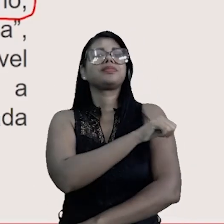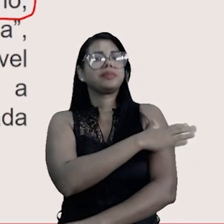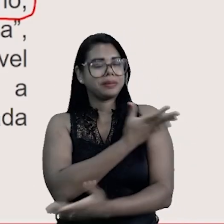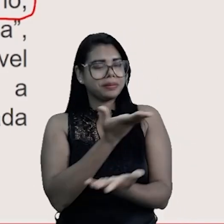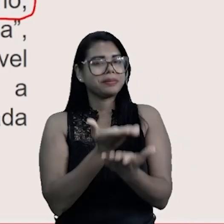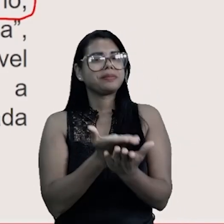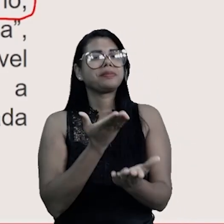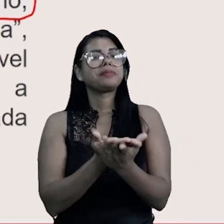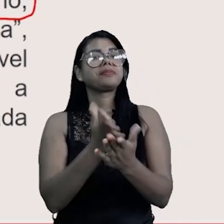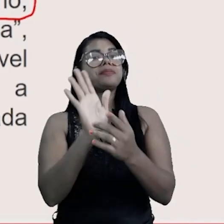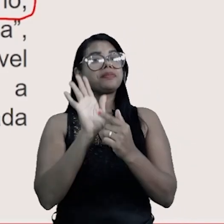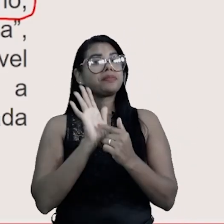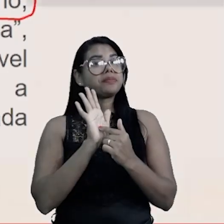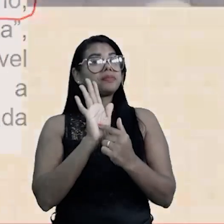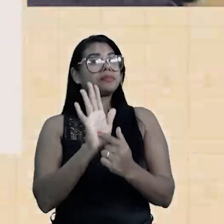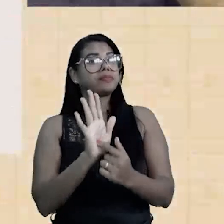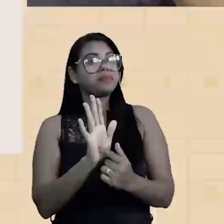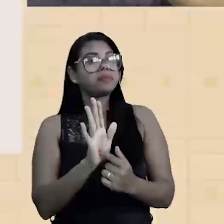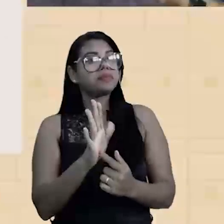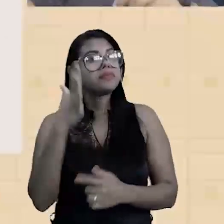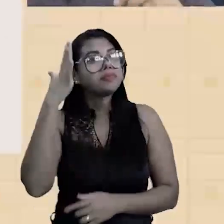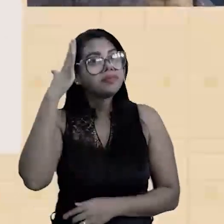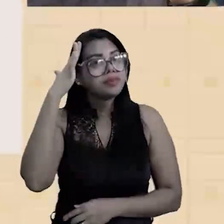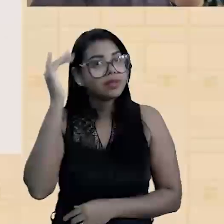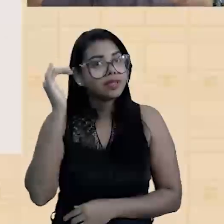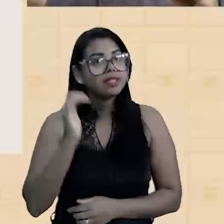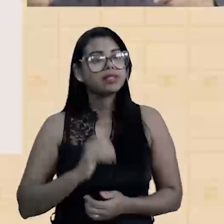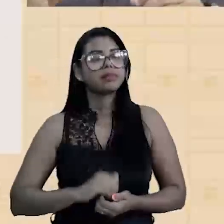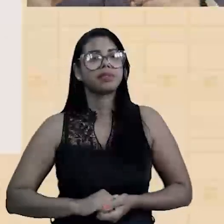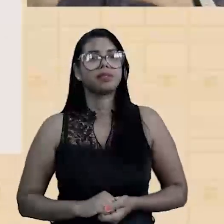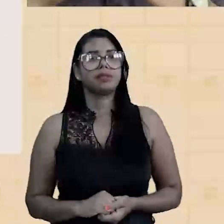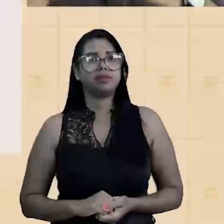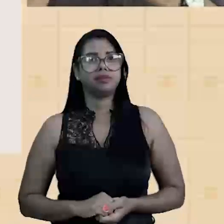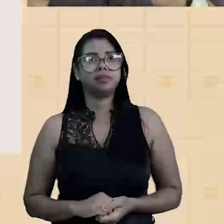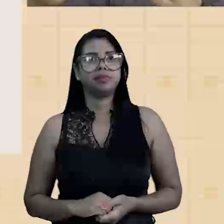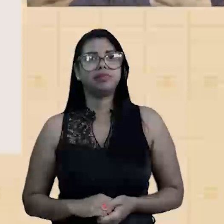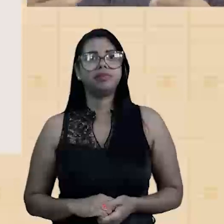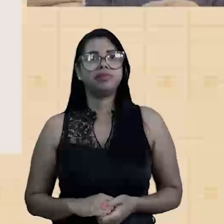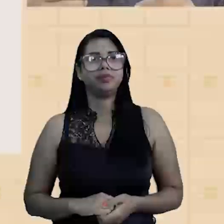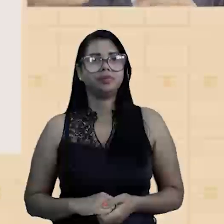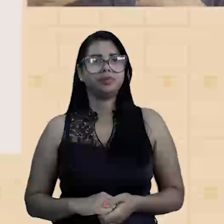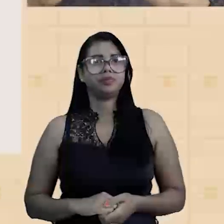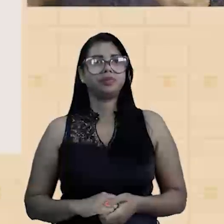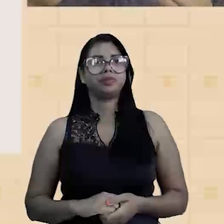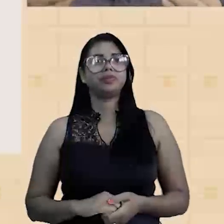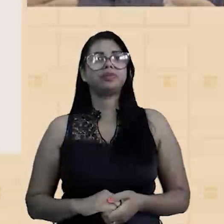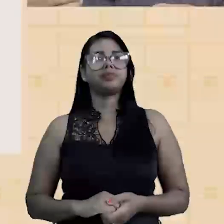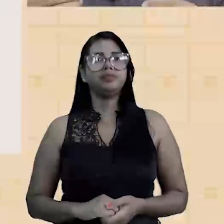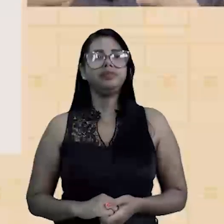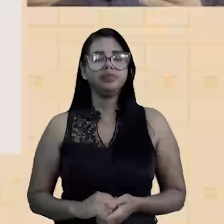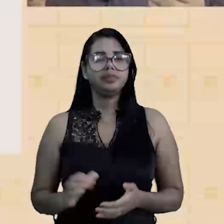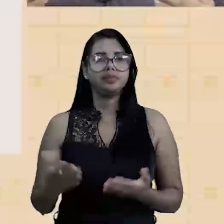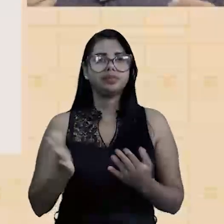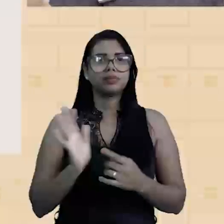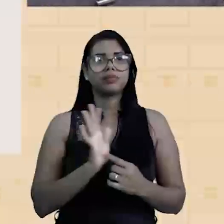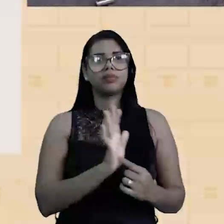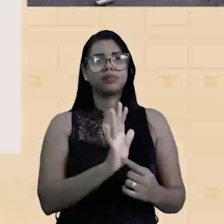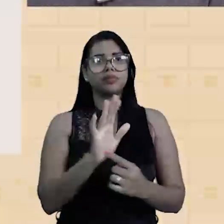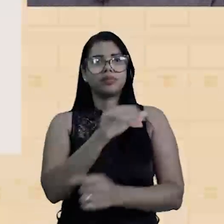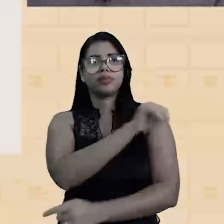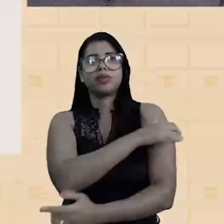demonstrando conhecimento. E outra, vem comigo, quando se utiliza, o aluno utiliza